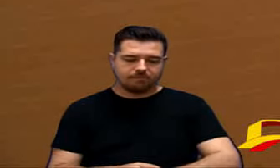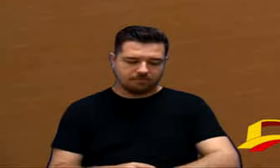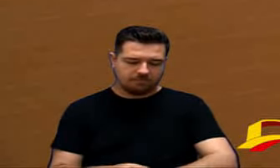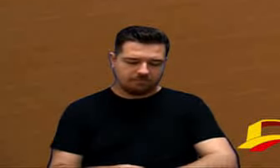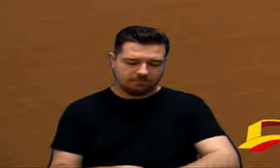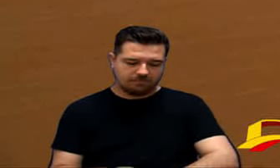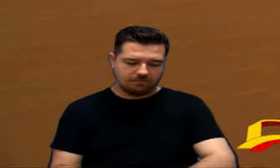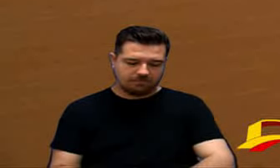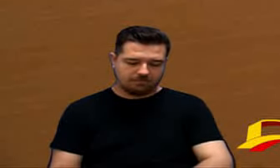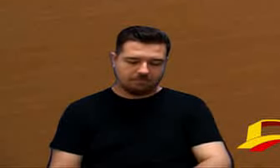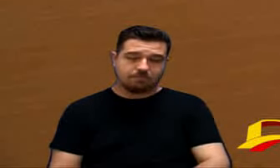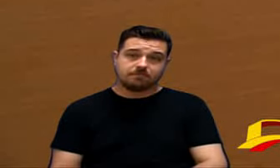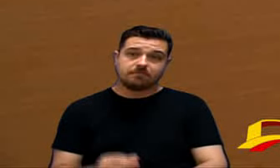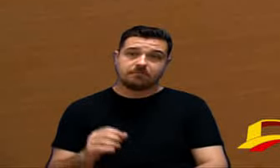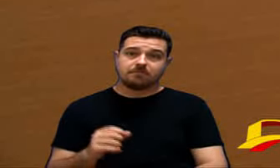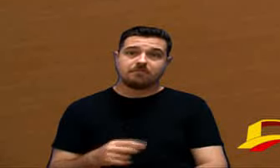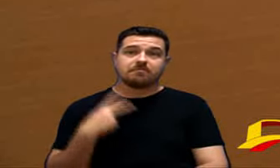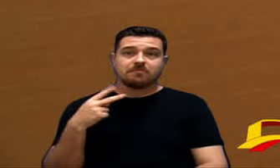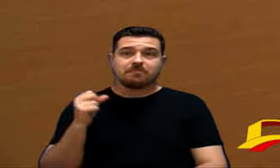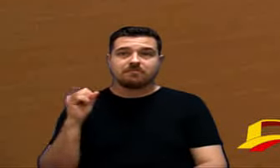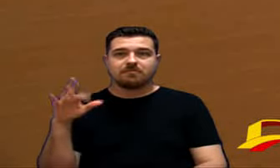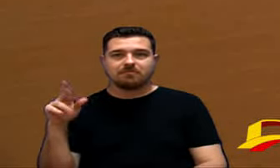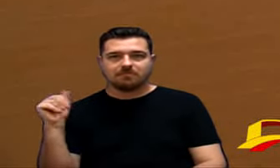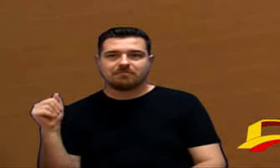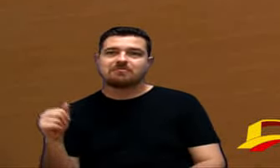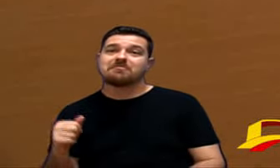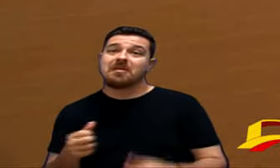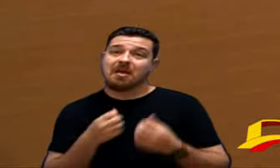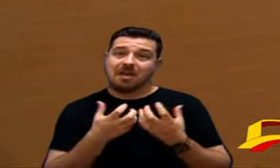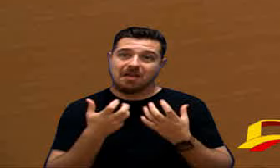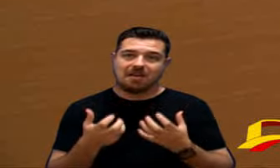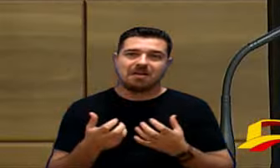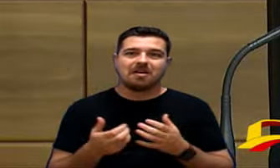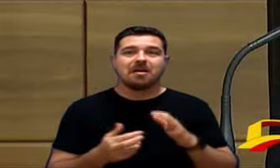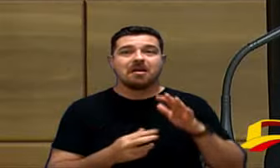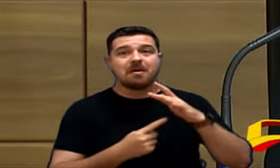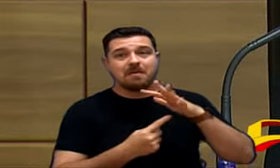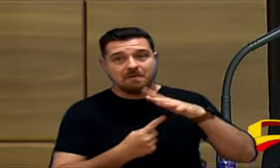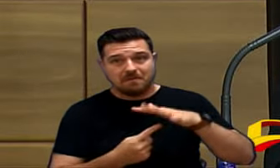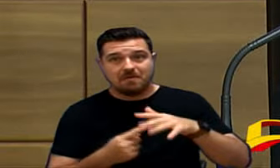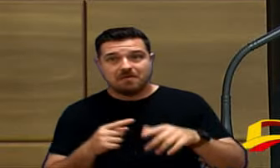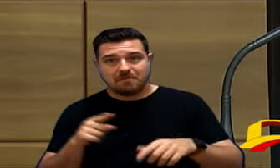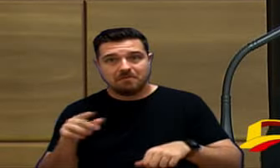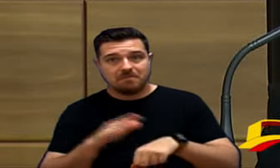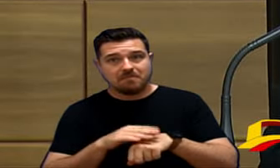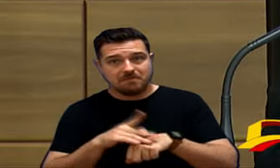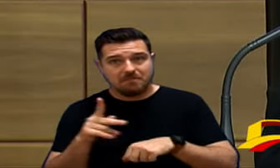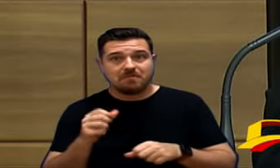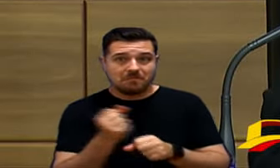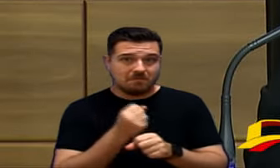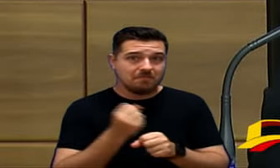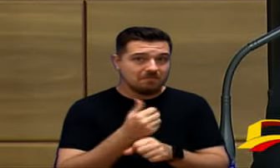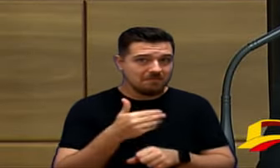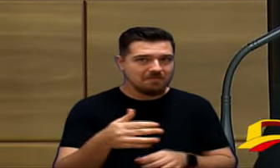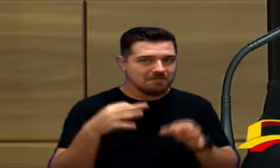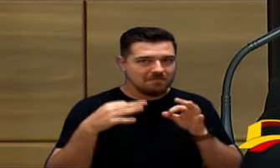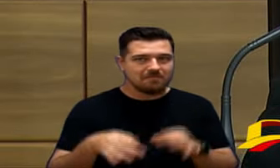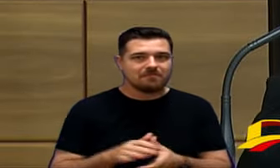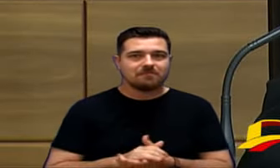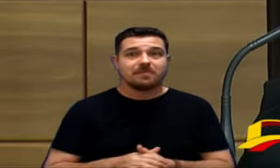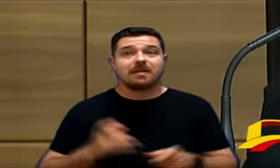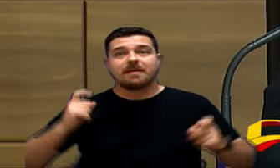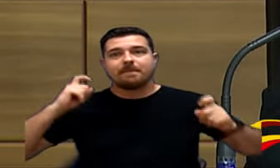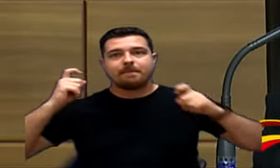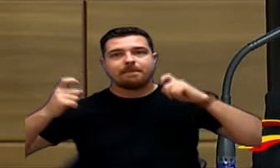Iara a Iara que já quer é que a Iara quer o parque que ela está estruturando e vai sair Iara não é a